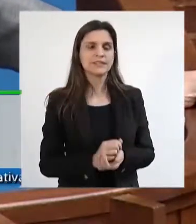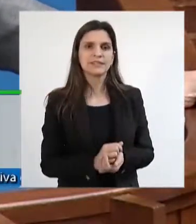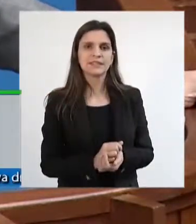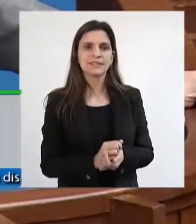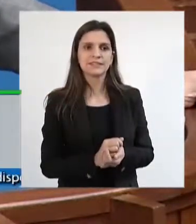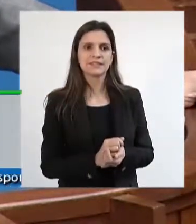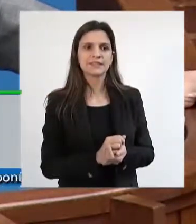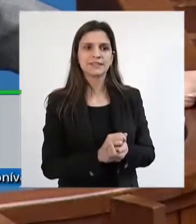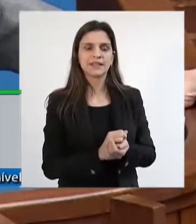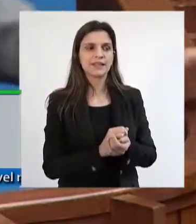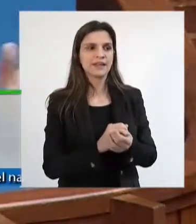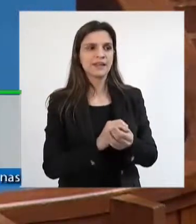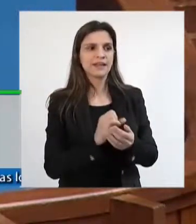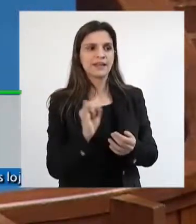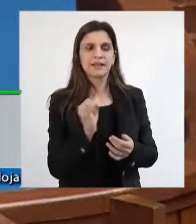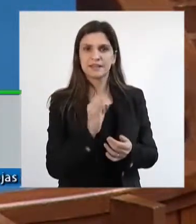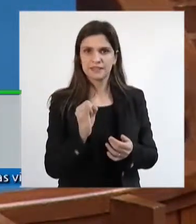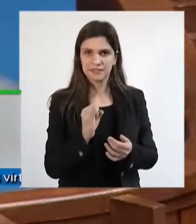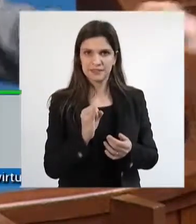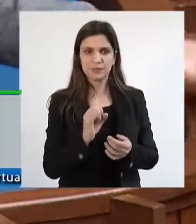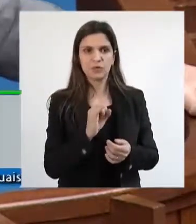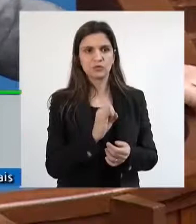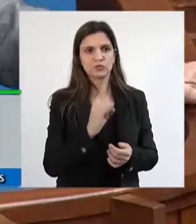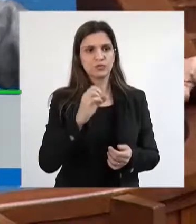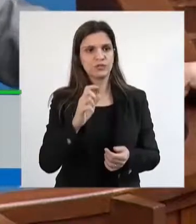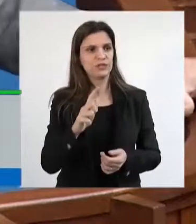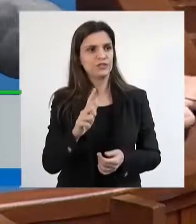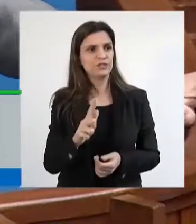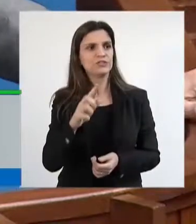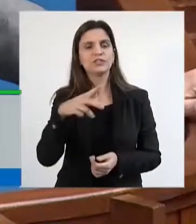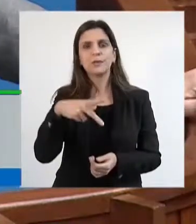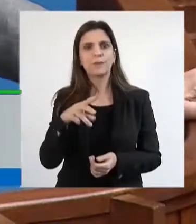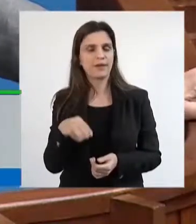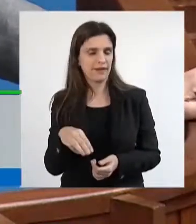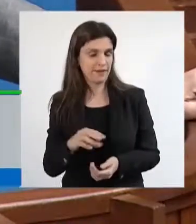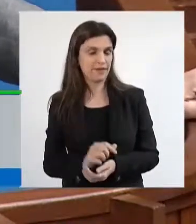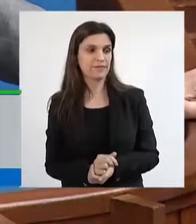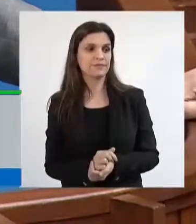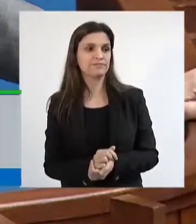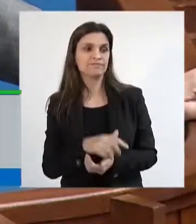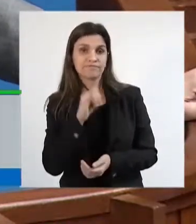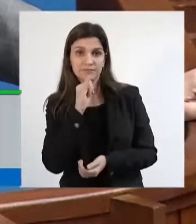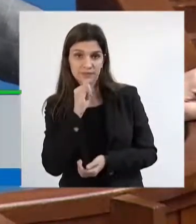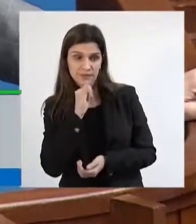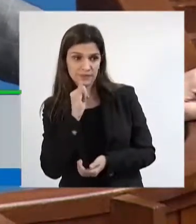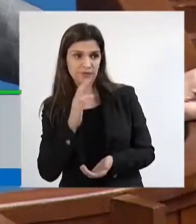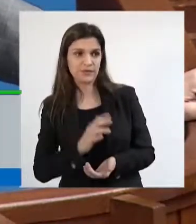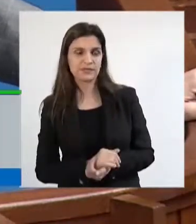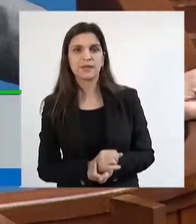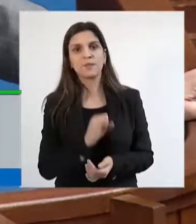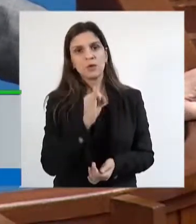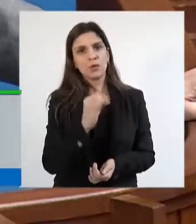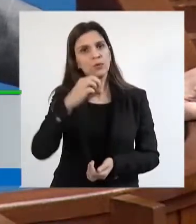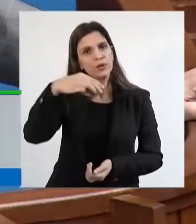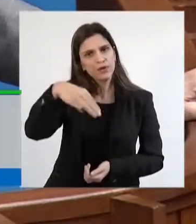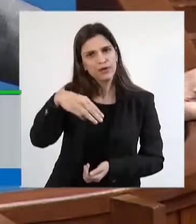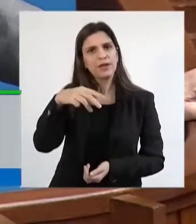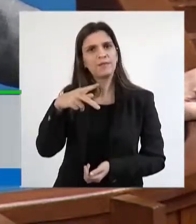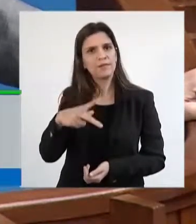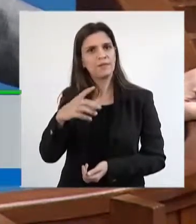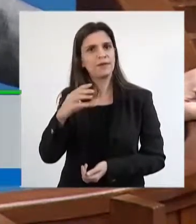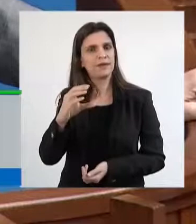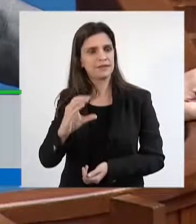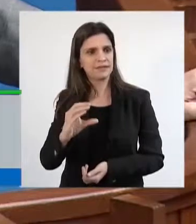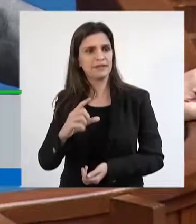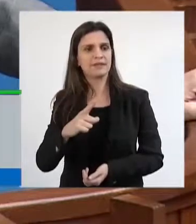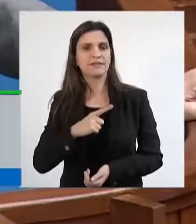o IGPM. Então, se nós tivéssemos, por exemplo, aqui no Mato Grosso do Sul, o INPC, daria índice